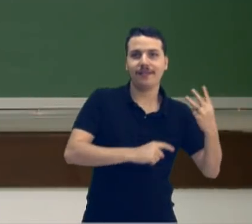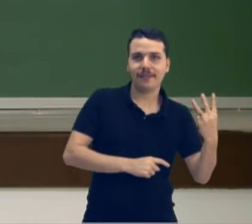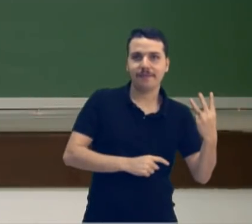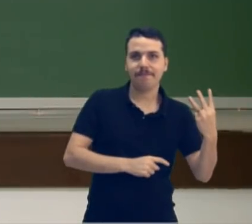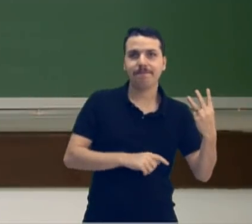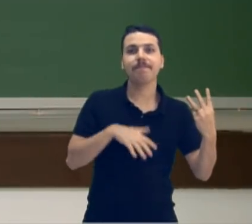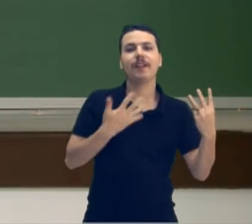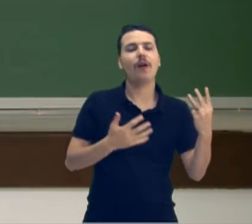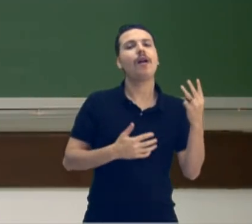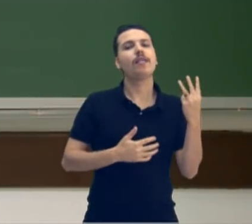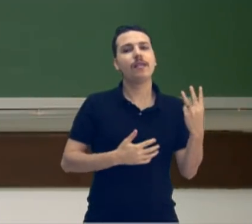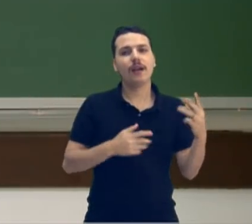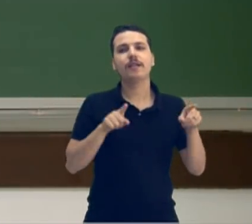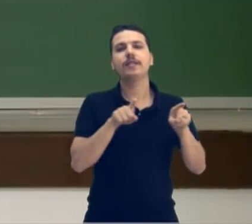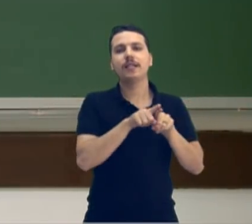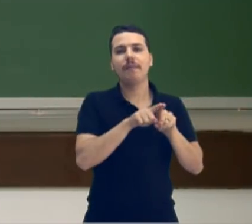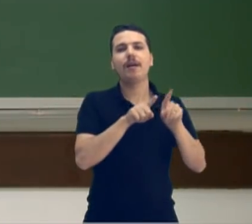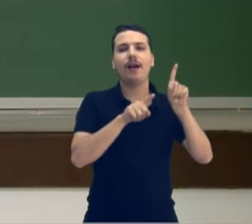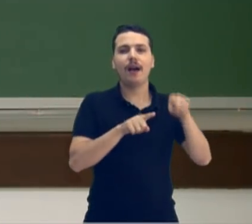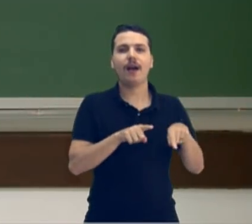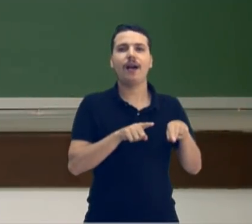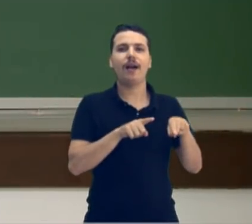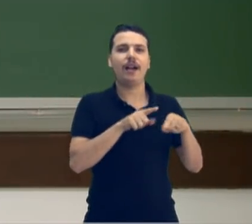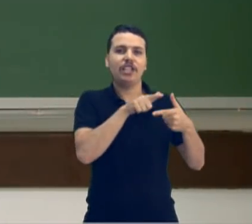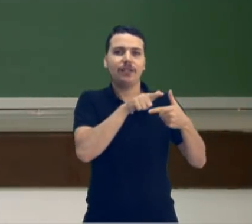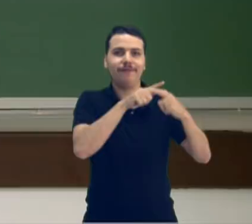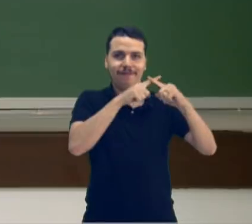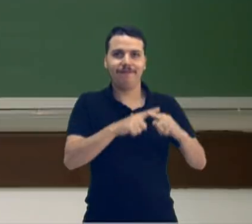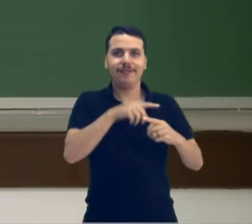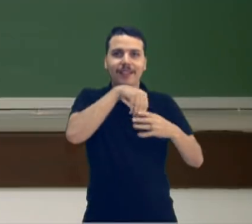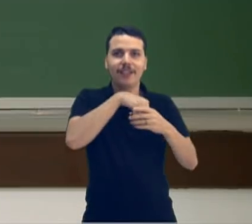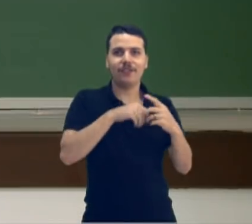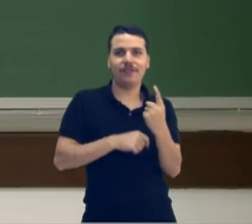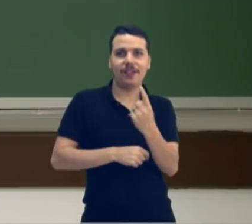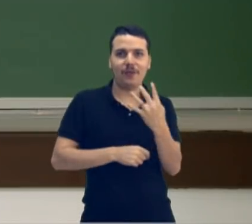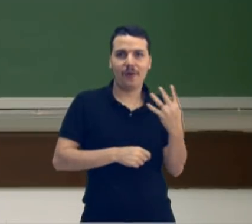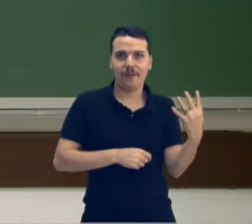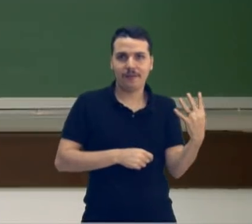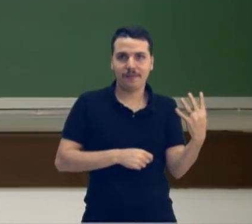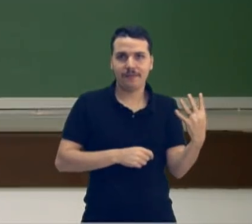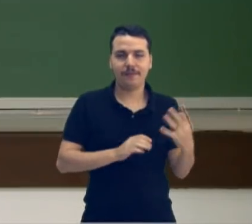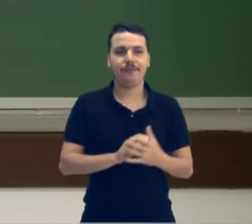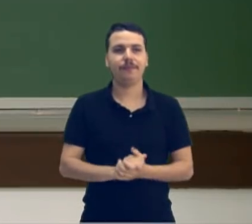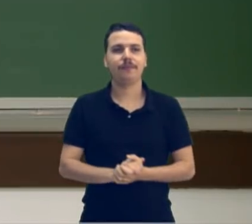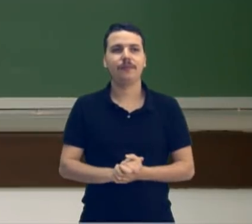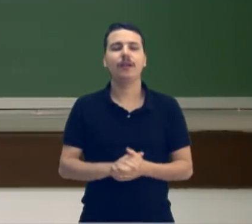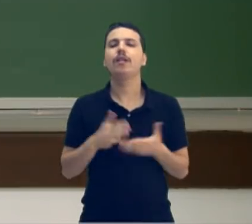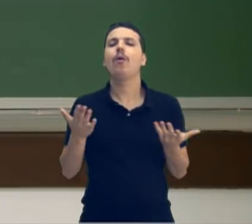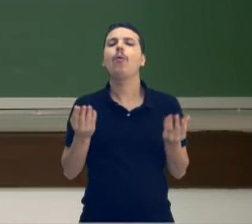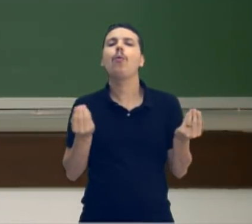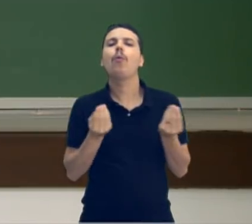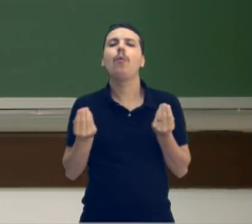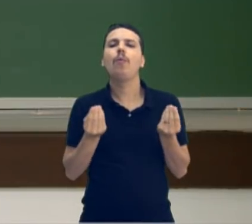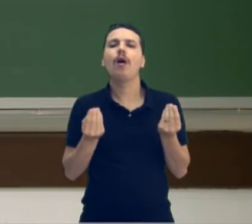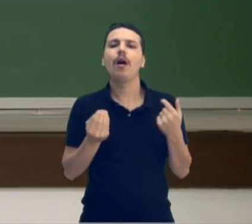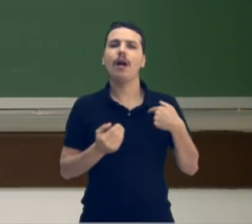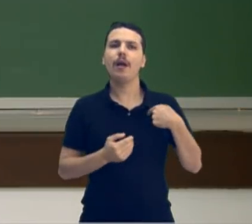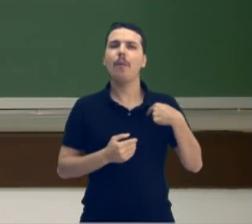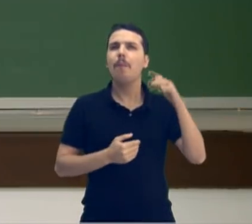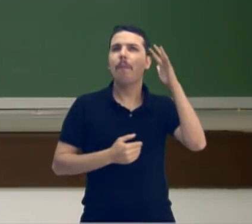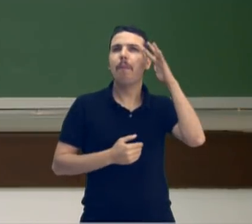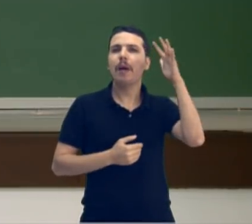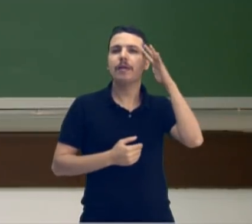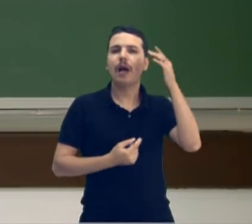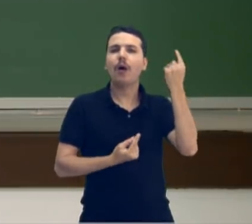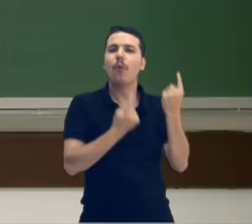então o 3 também é fator do 144, certo? Então, como é que eu vou pegar e vou pensar quais